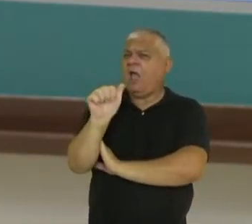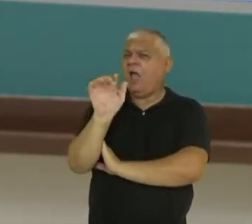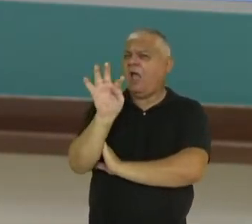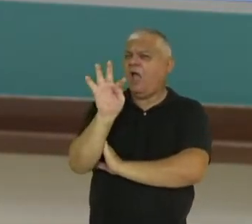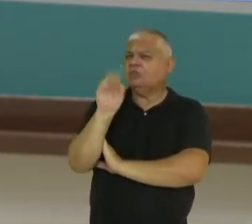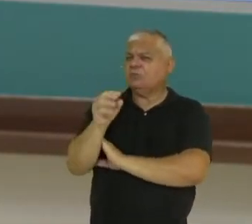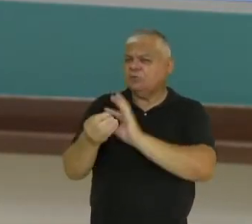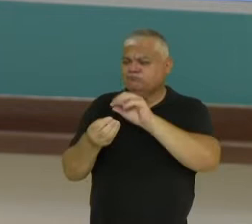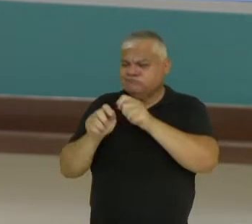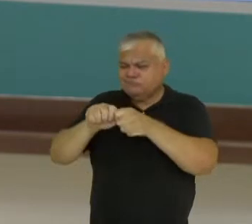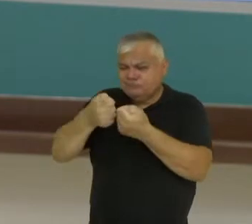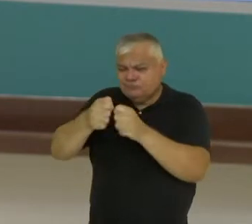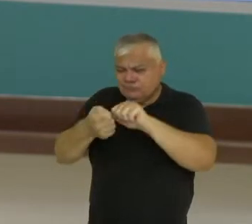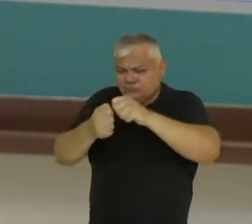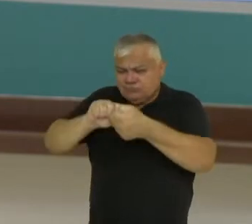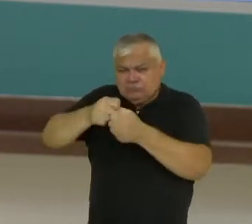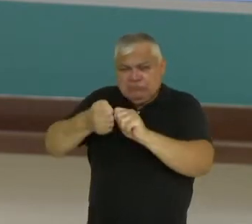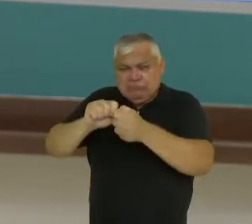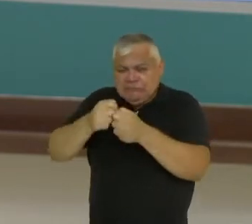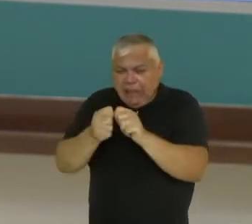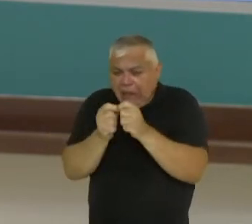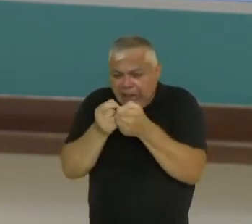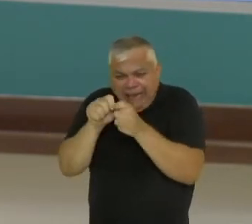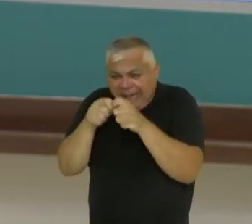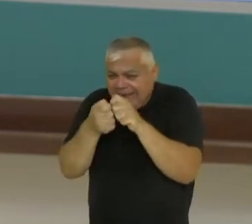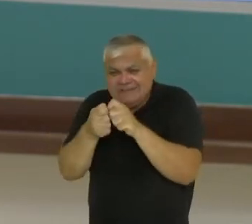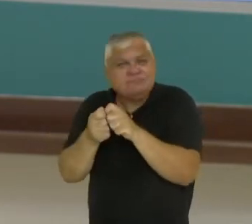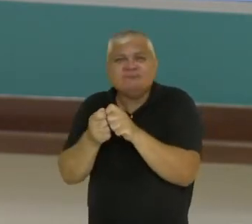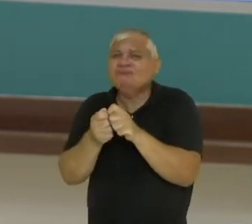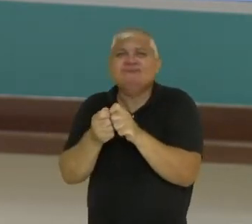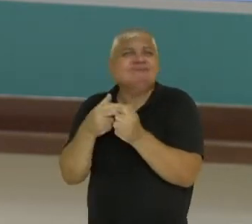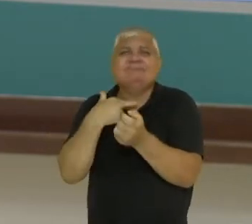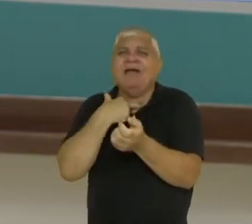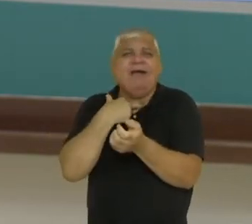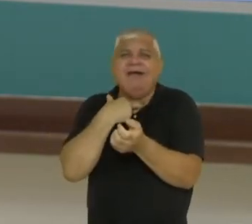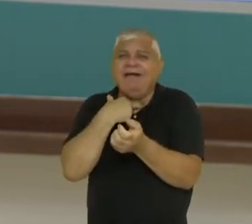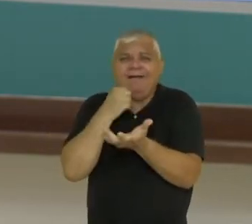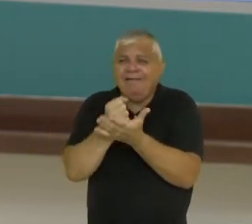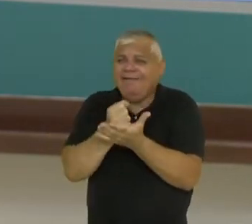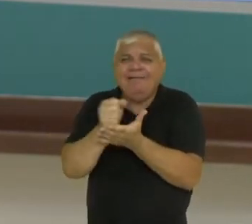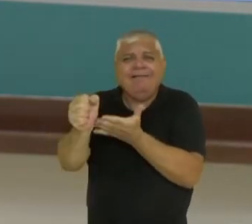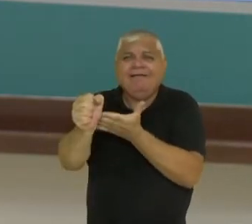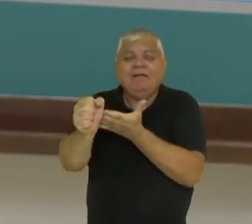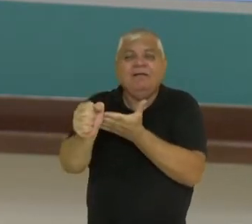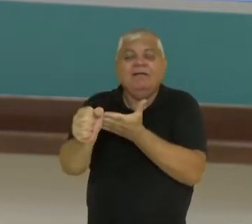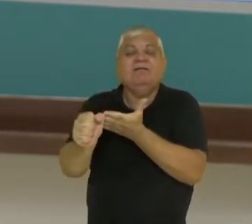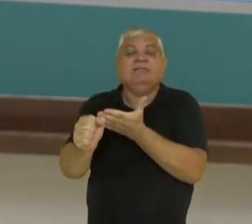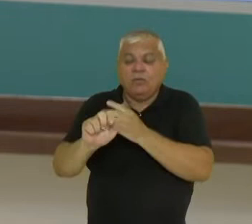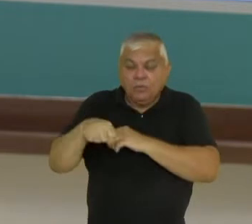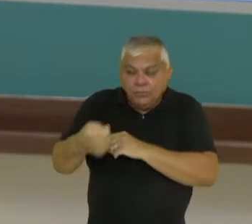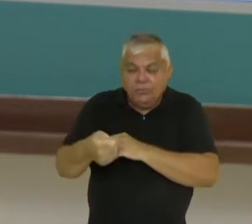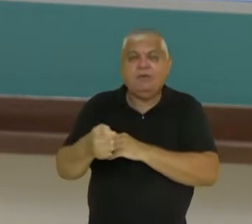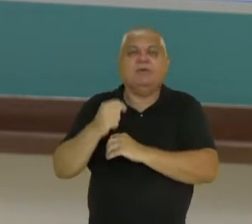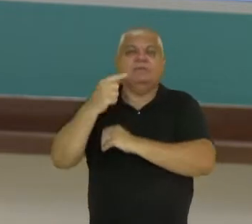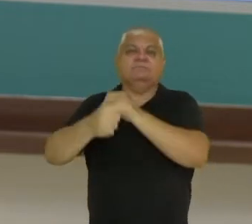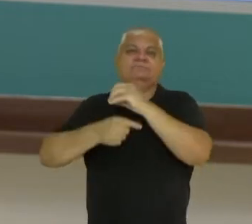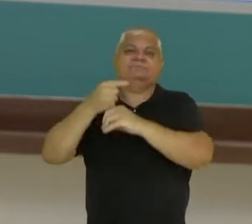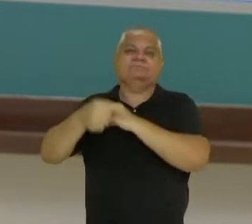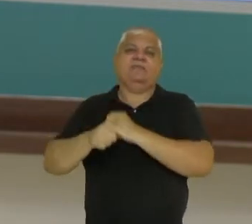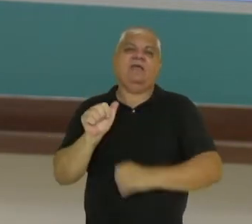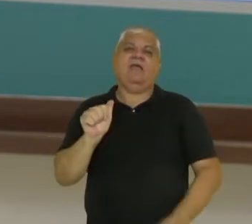dividir a matéria até o momento onde você não conseguia dividir mais. E aí ficou esse conceito.